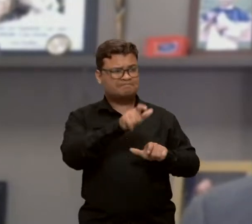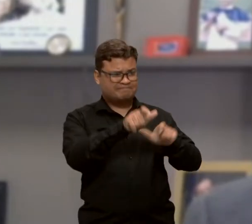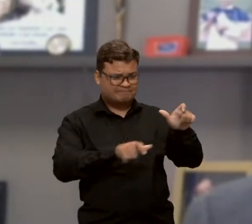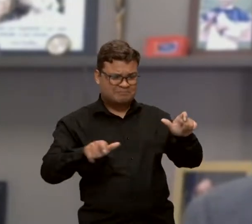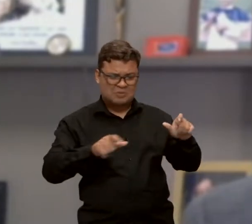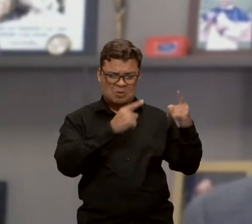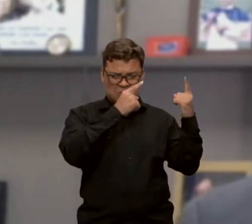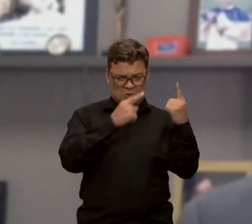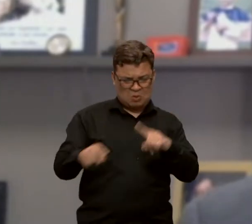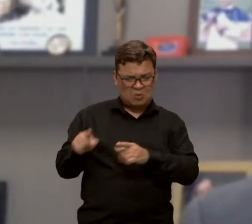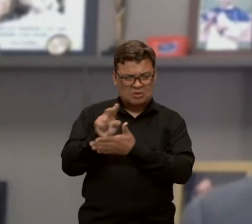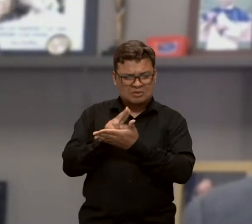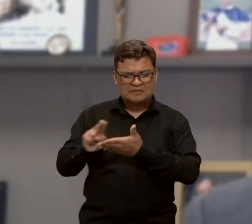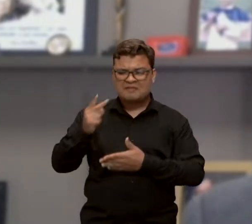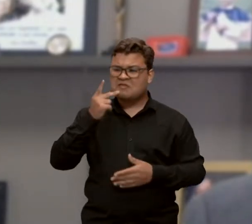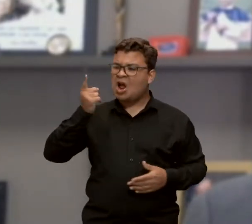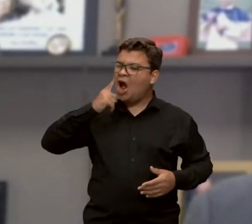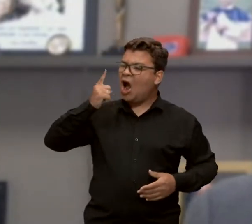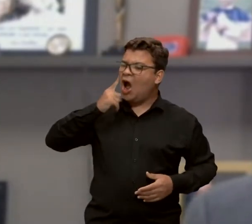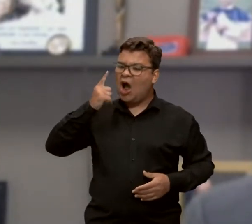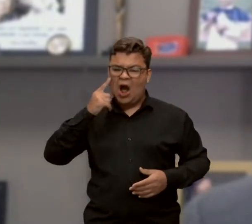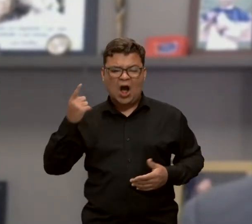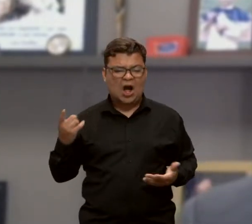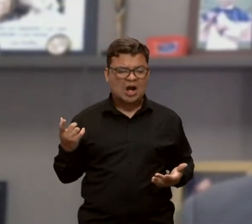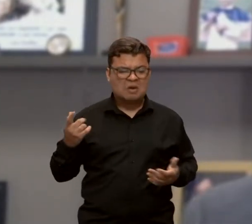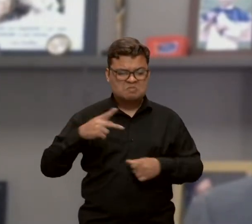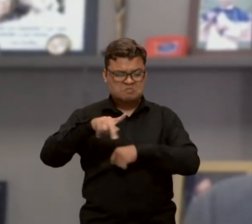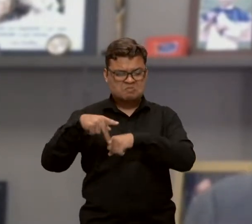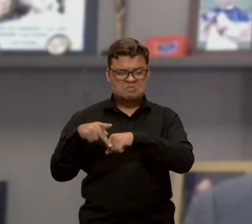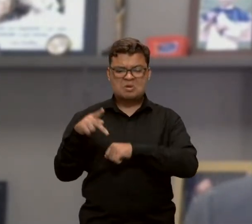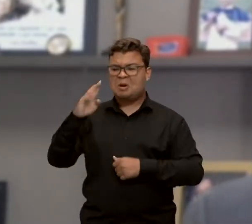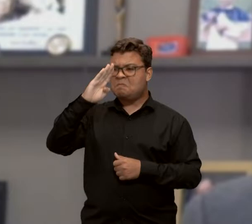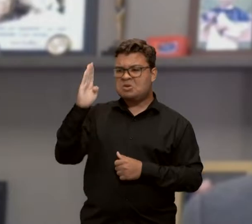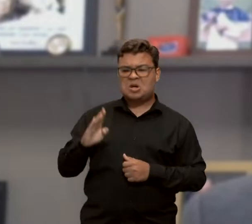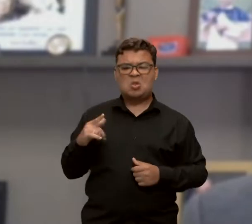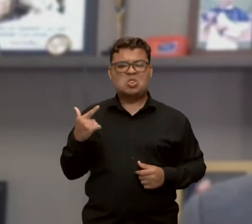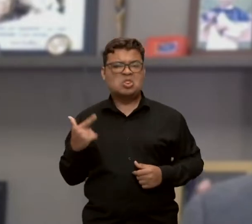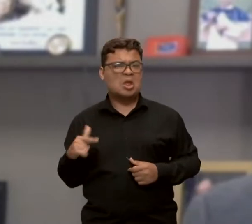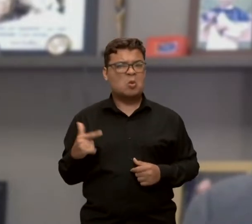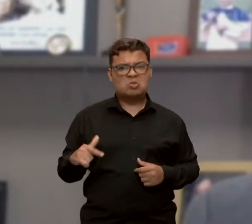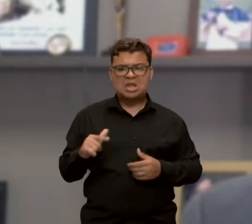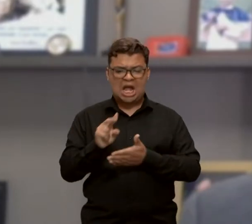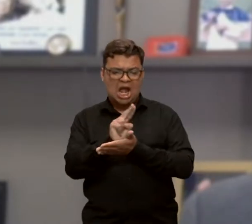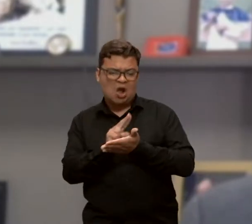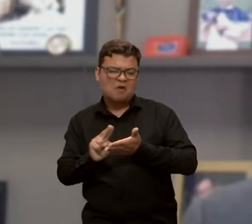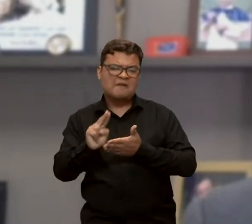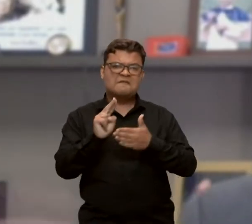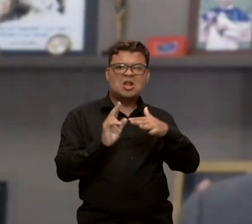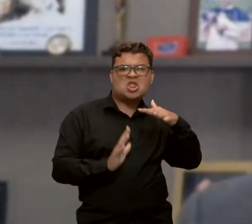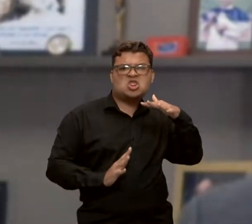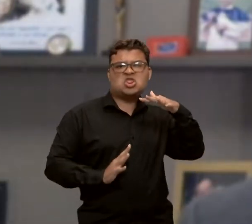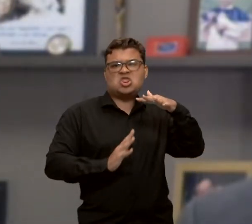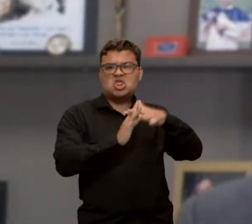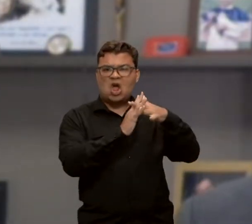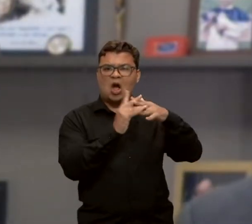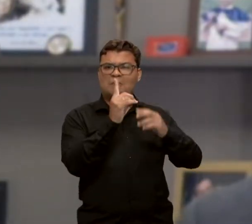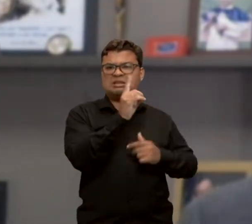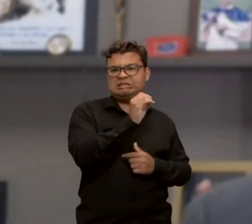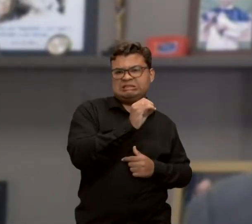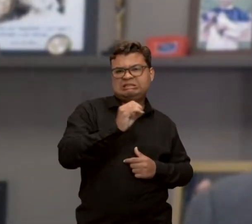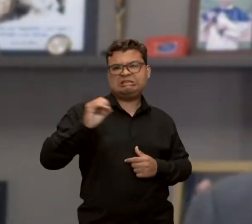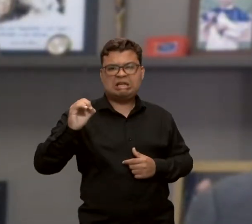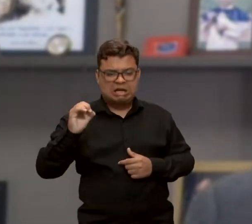apontam o dedo para as universidades e falam: olha, o Brasil não tem nenhuma universidade no top 100 do